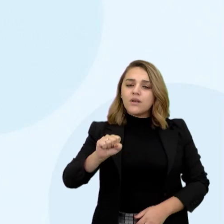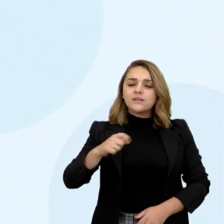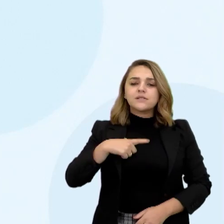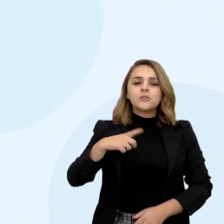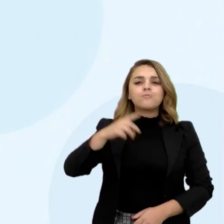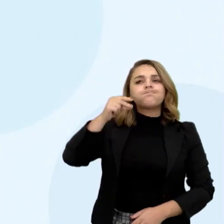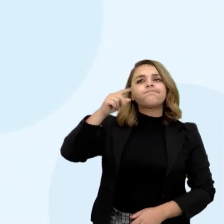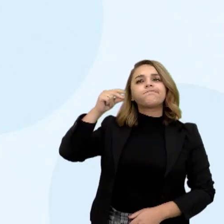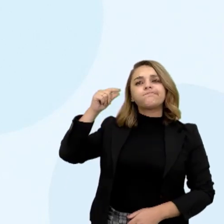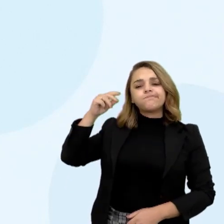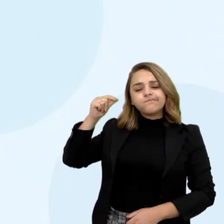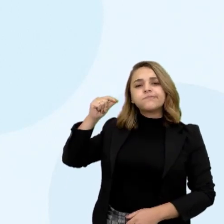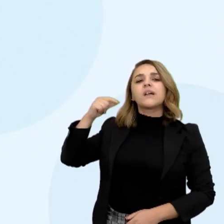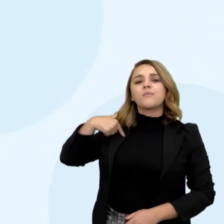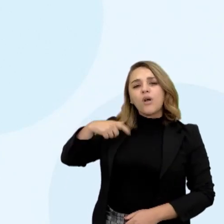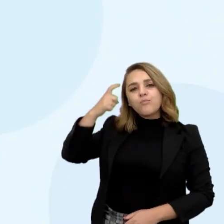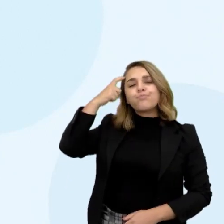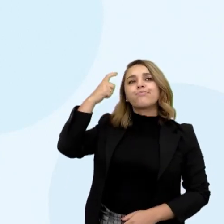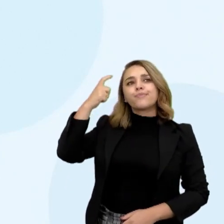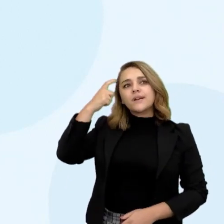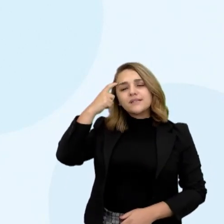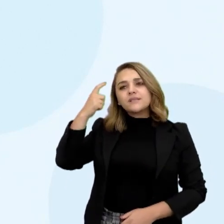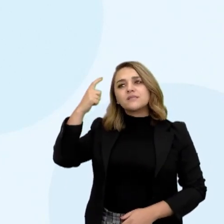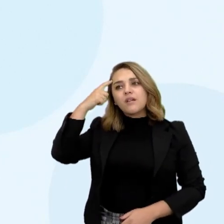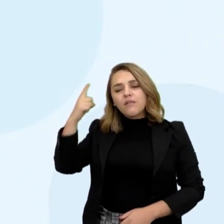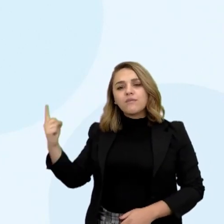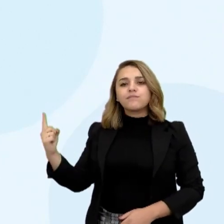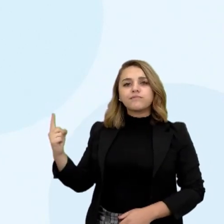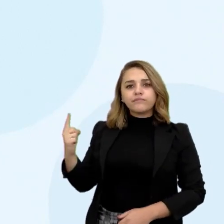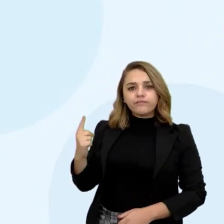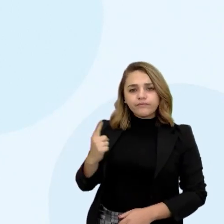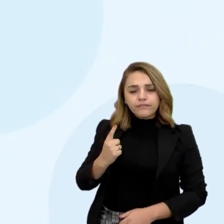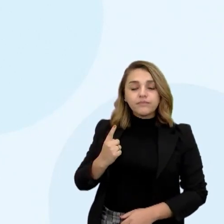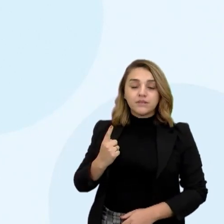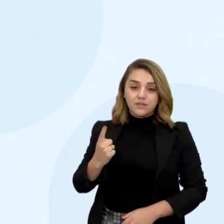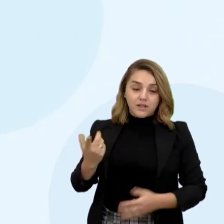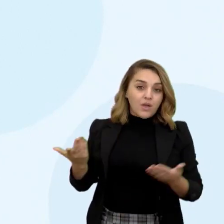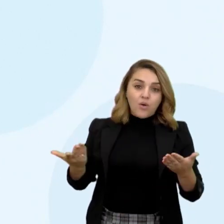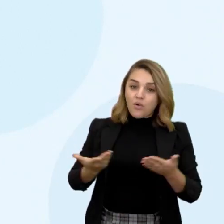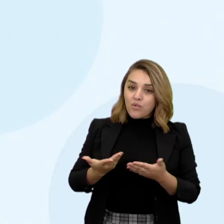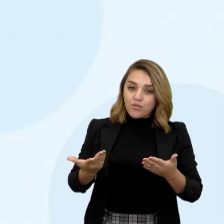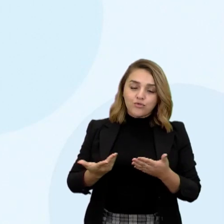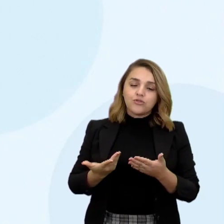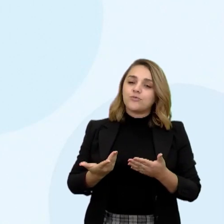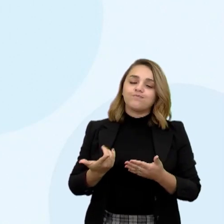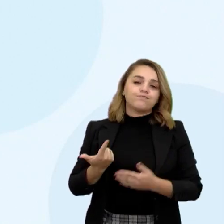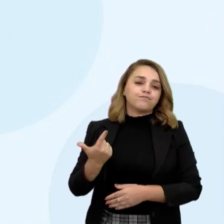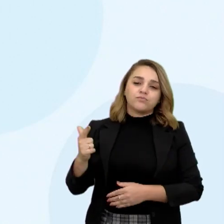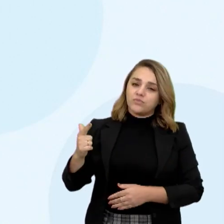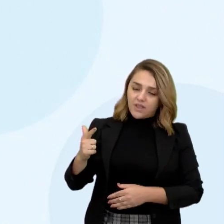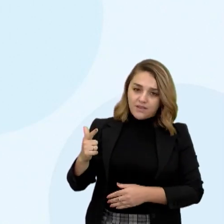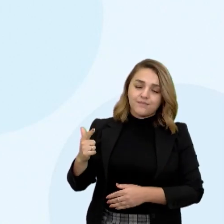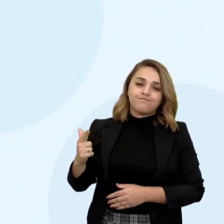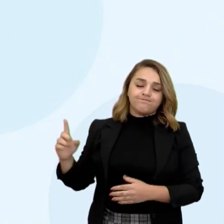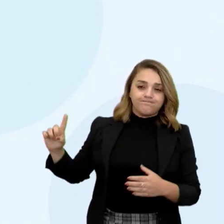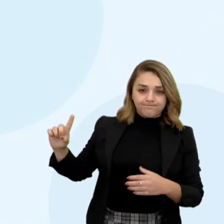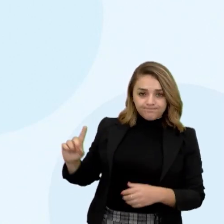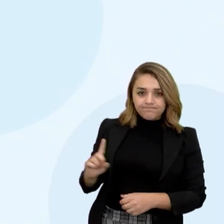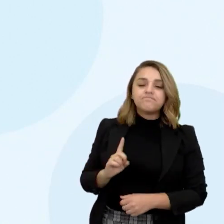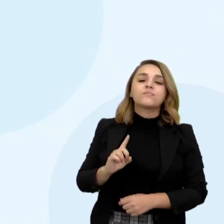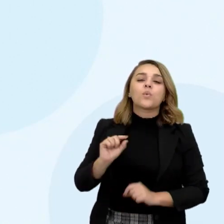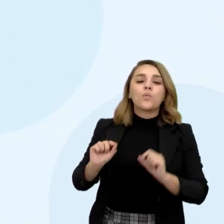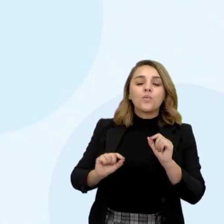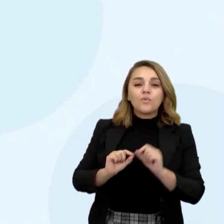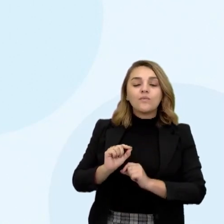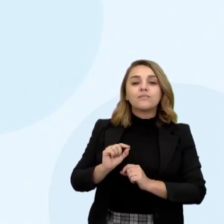falta. Lastimava ignorante a falta. E hoje não lastimo. Não há falta nem ausência. A ausência é